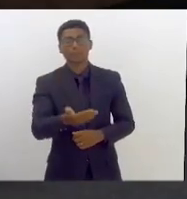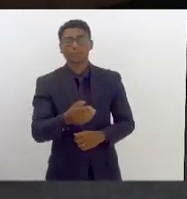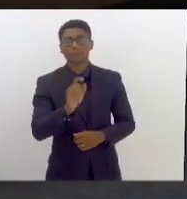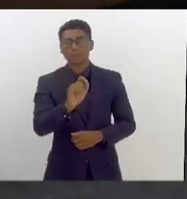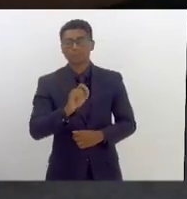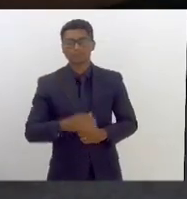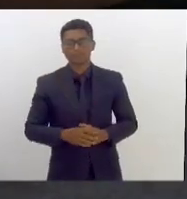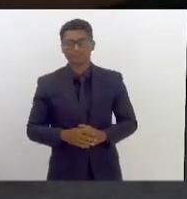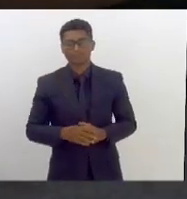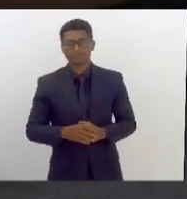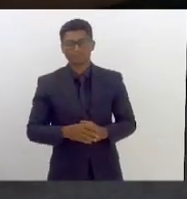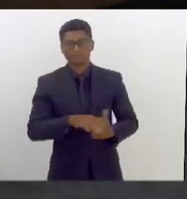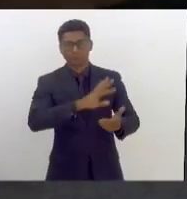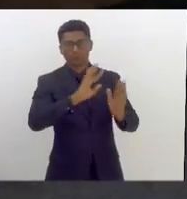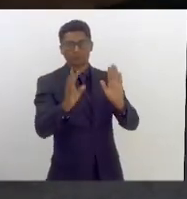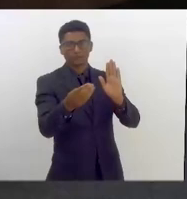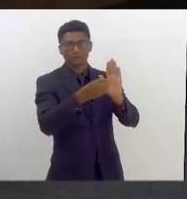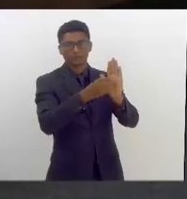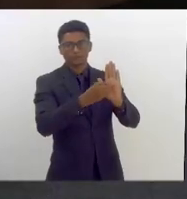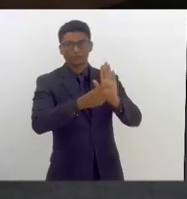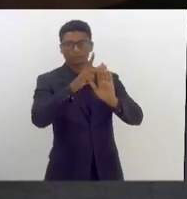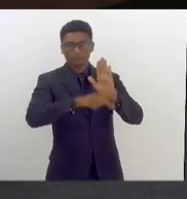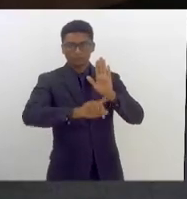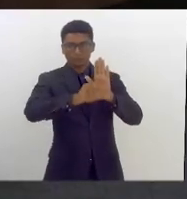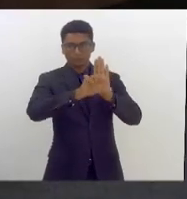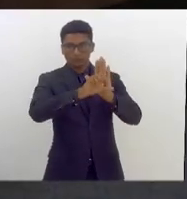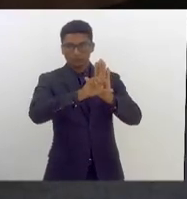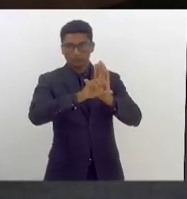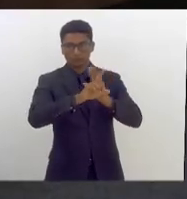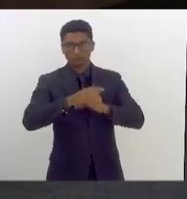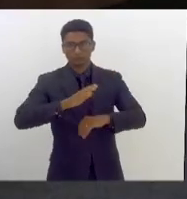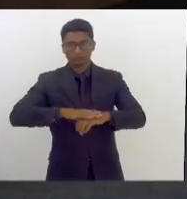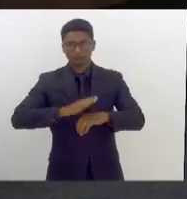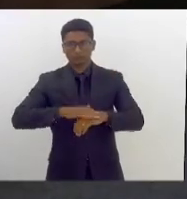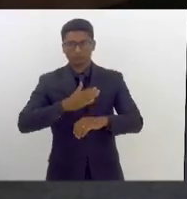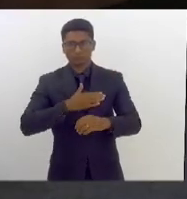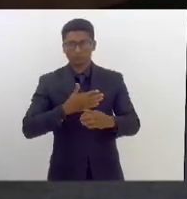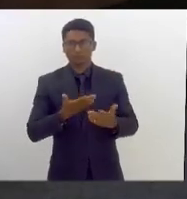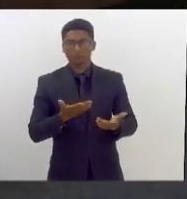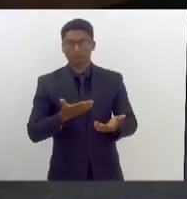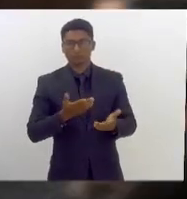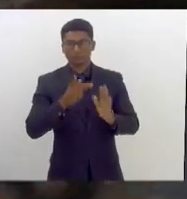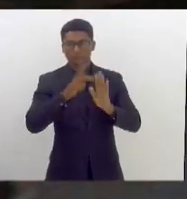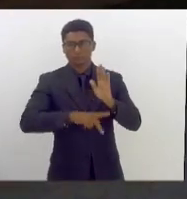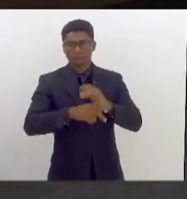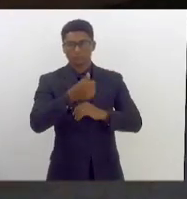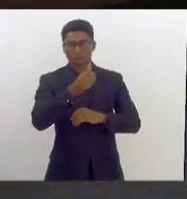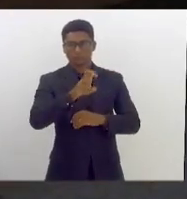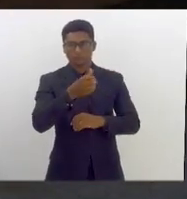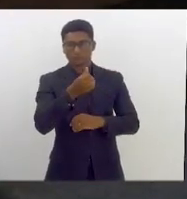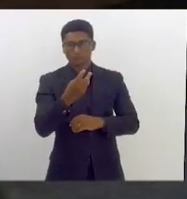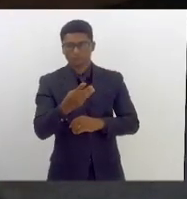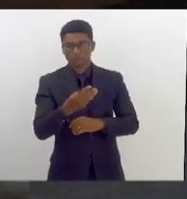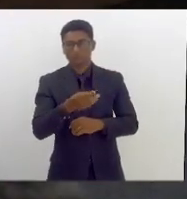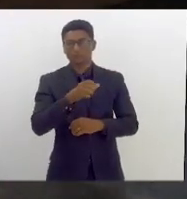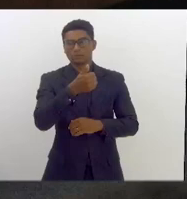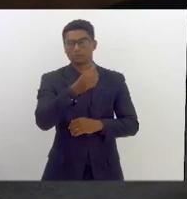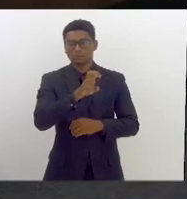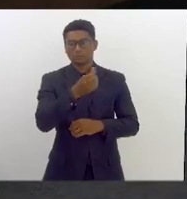inclusão, na ordem do dia, os projetos de resolução da minha autoria. Projeto 1563,